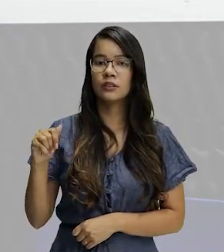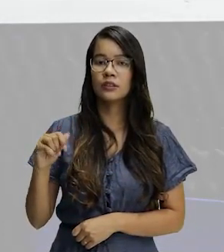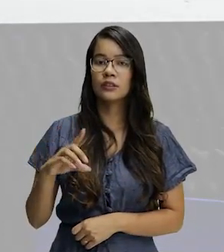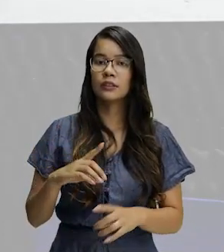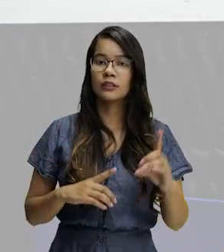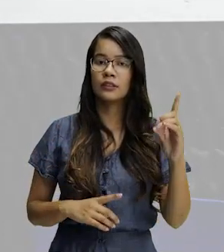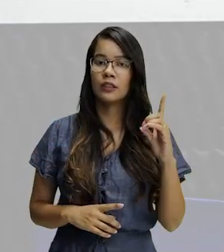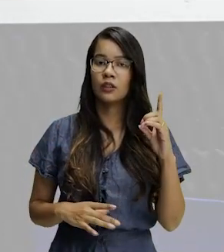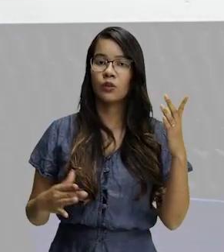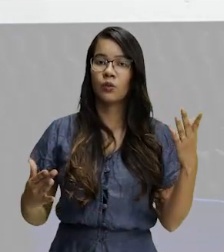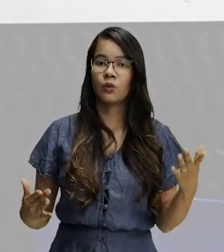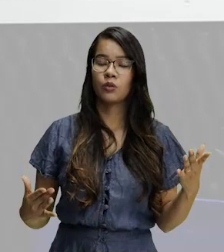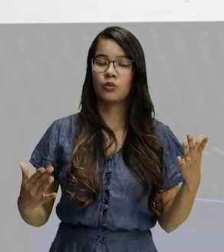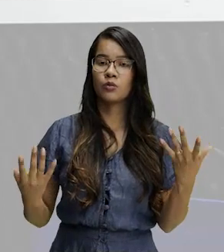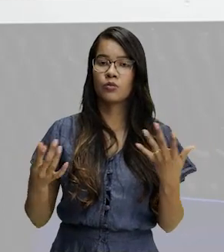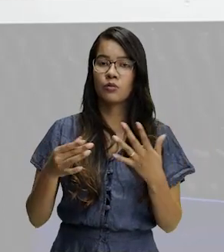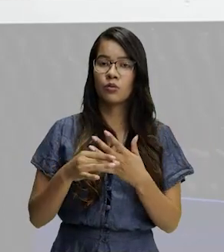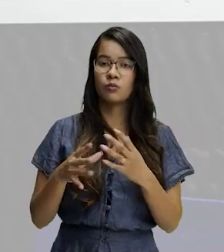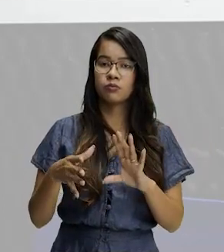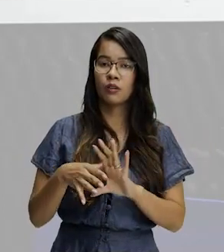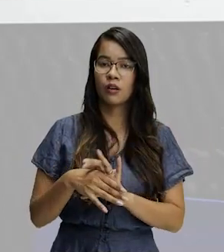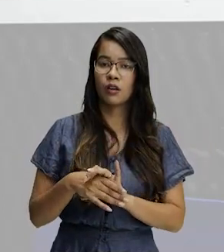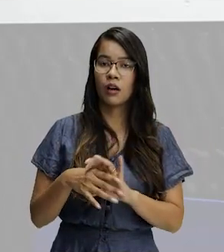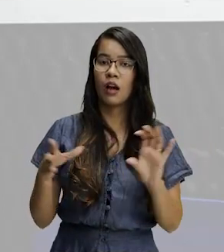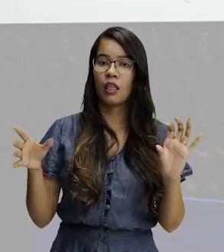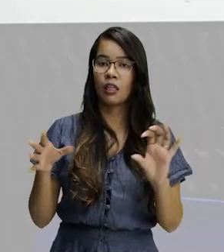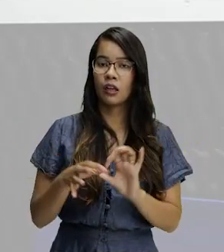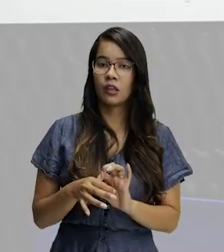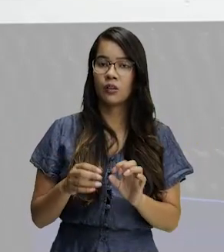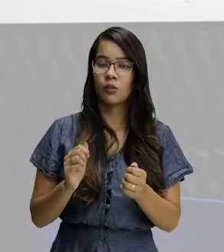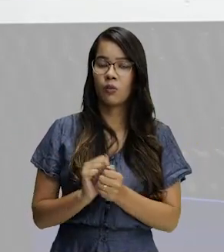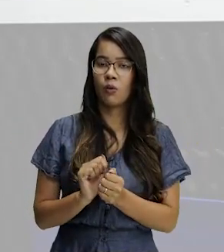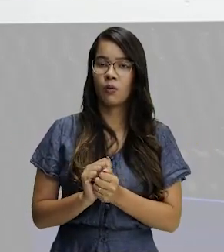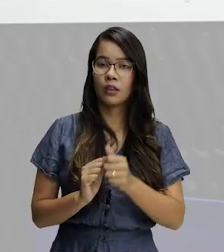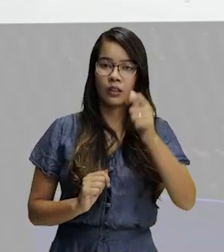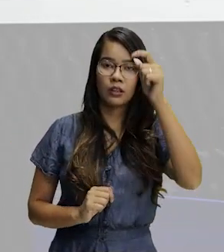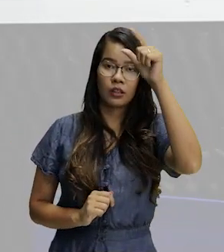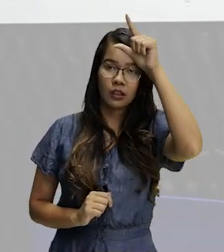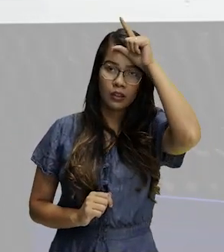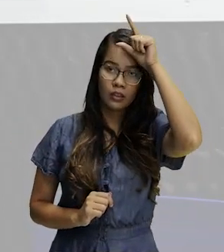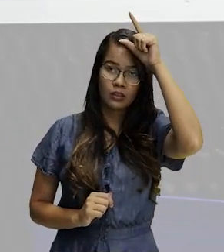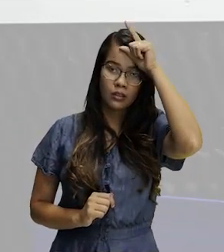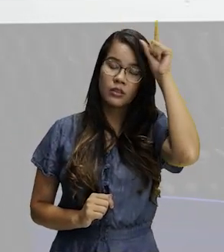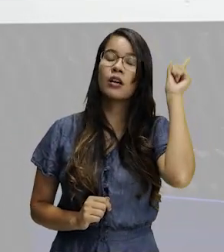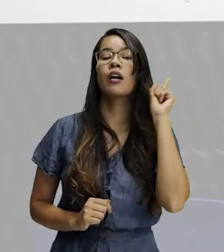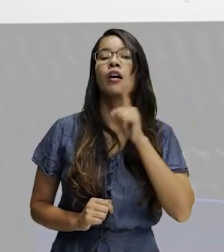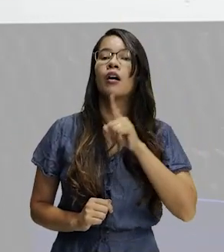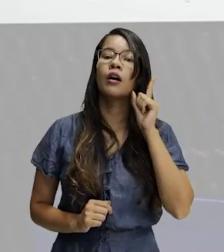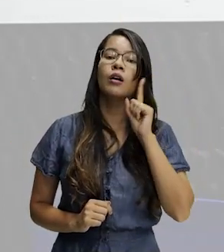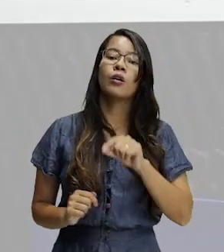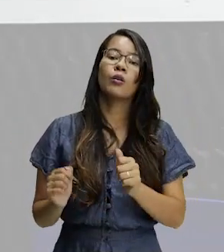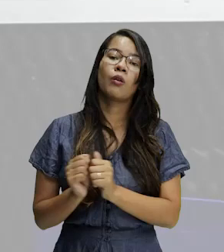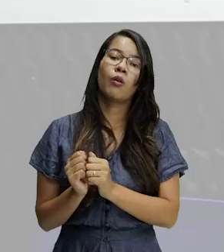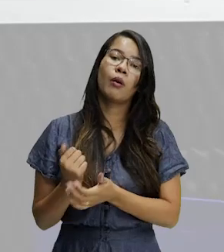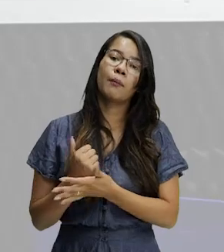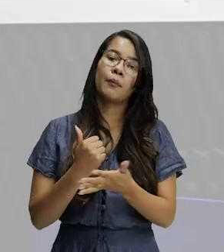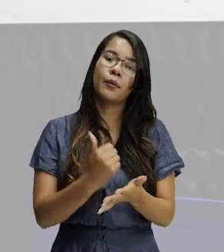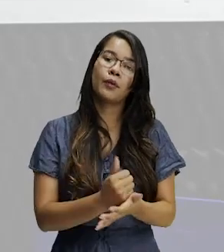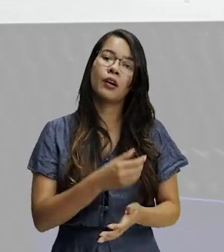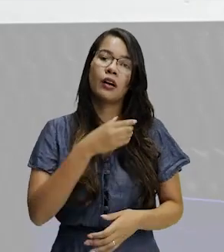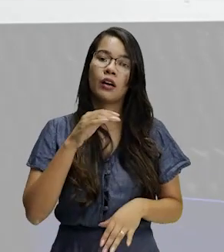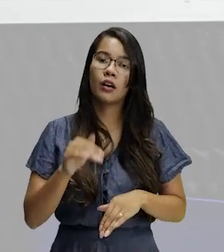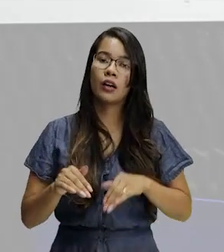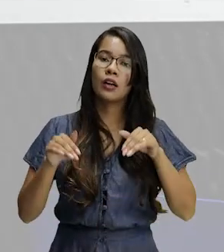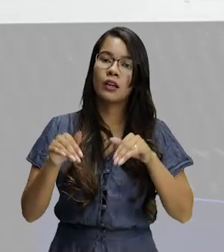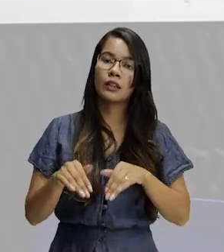sob o comando dos Estados Unidos, com o apoio da Inglaterra, com o apoio de forças francesas e